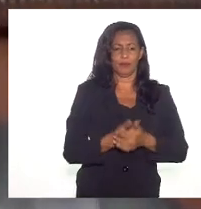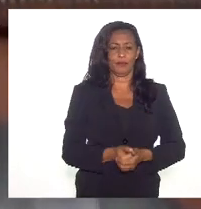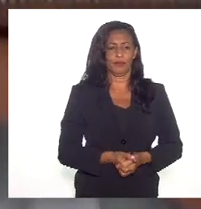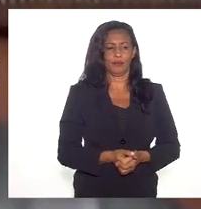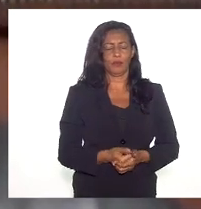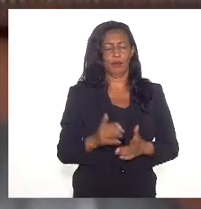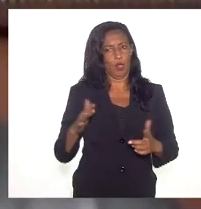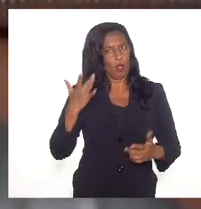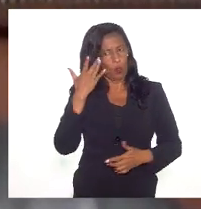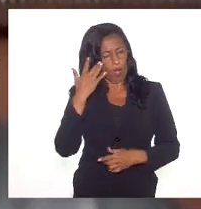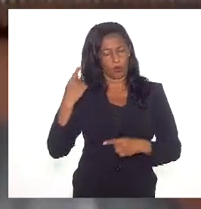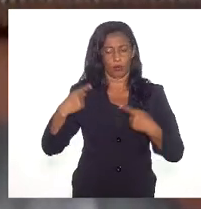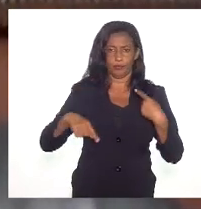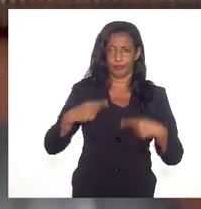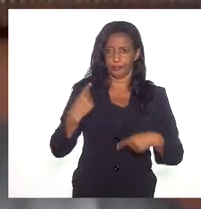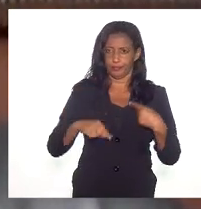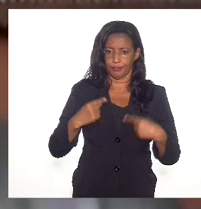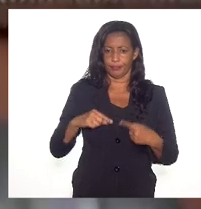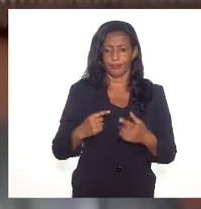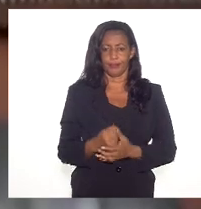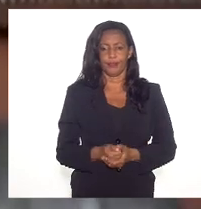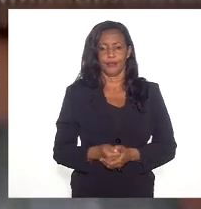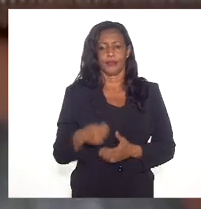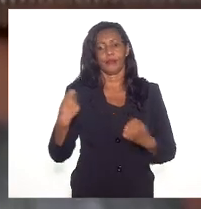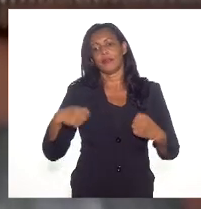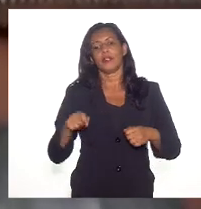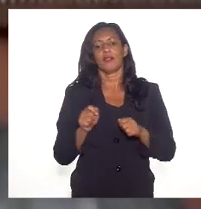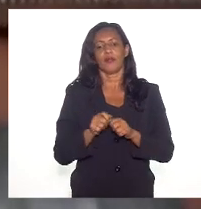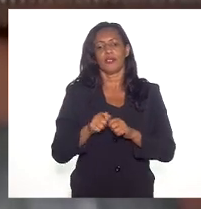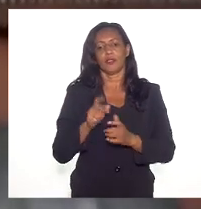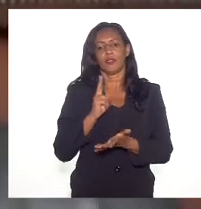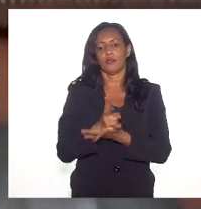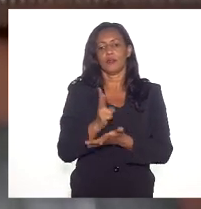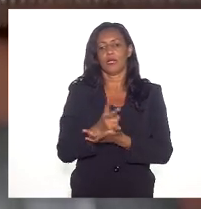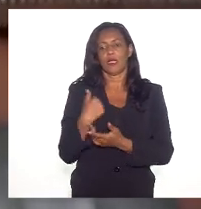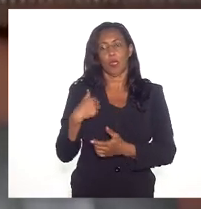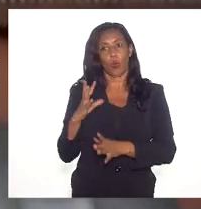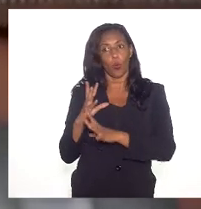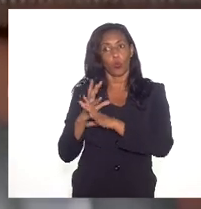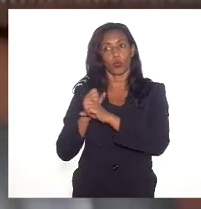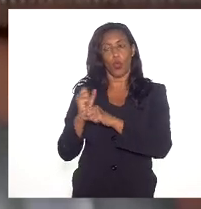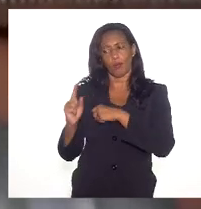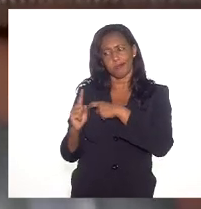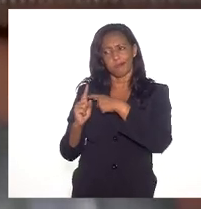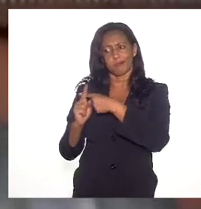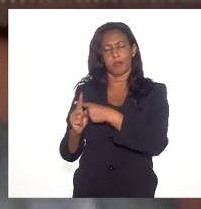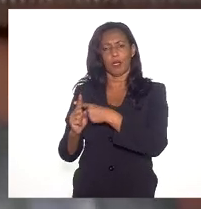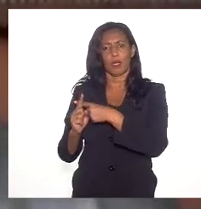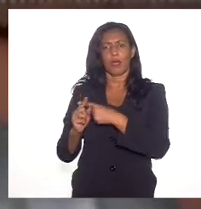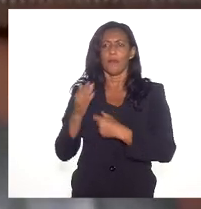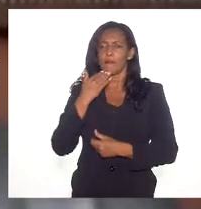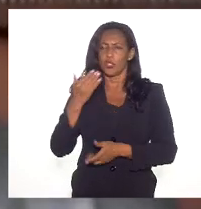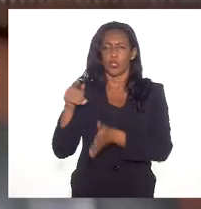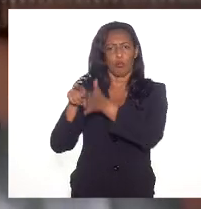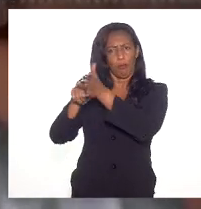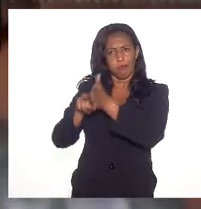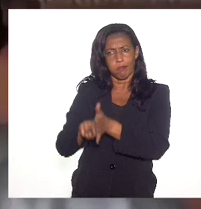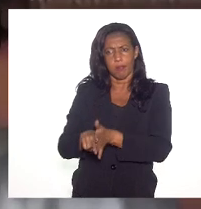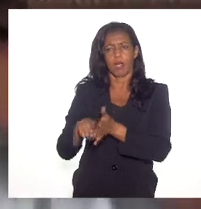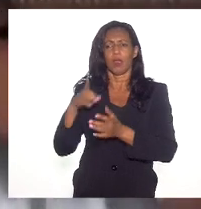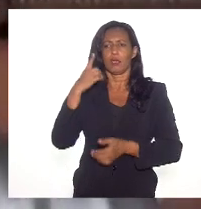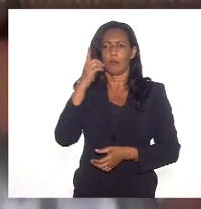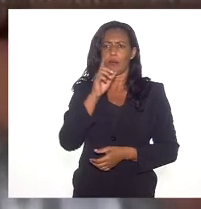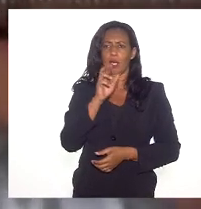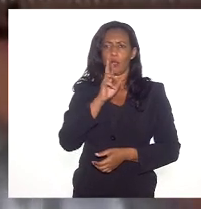um debate que a gente precisa fazer mesmo. Então eu me somo aí a esse pedido de vistas do deputado Amorim